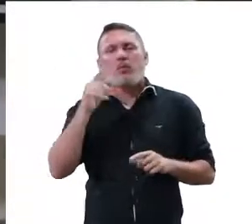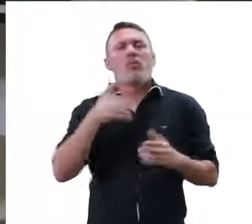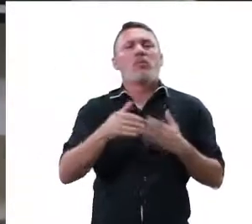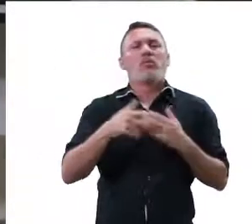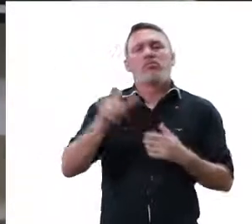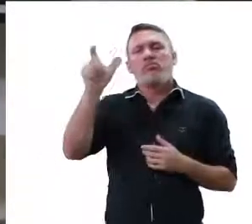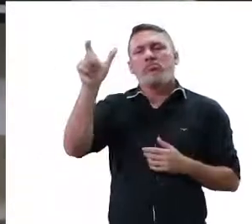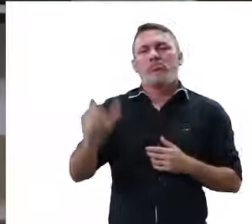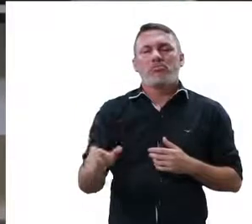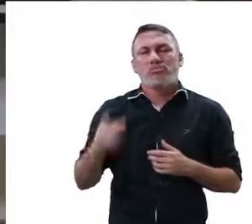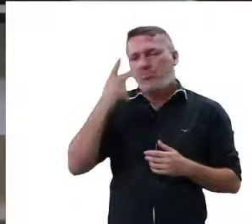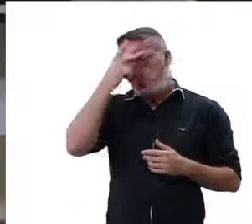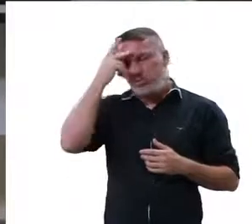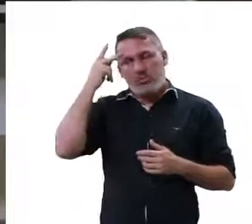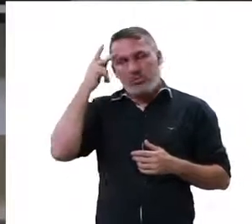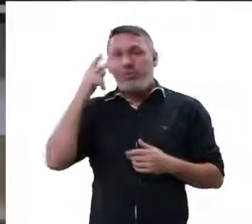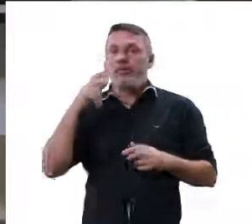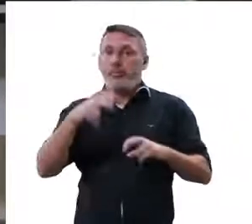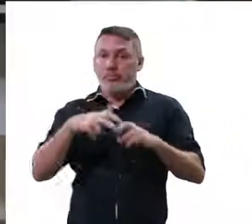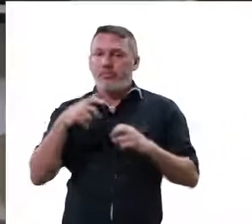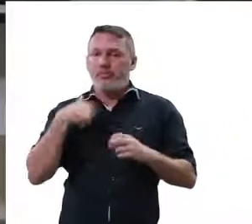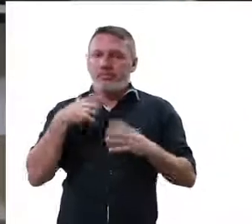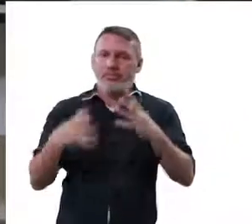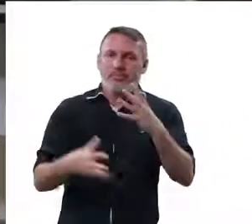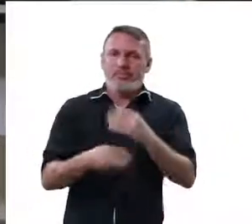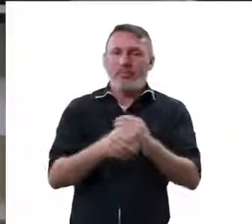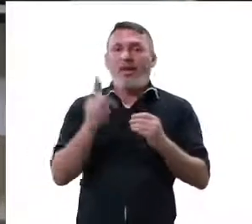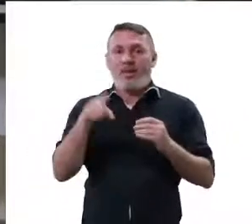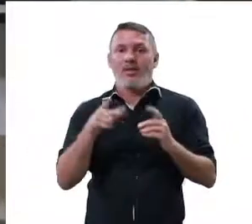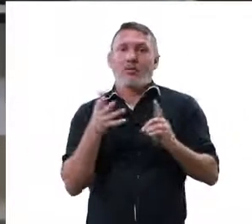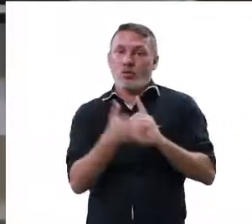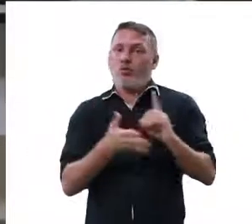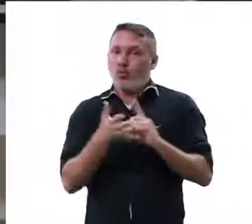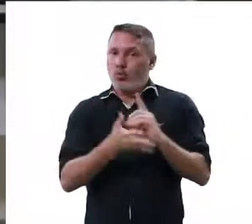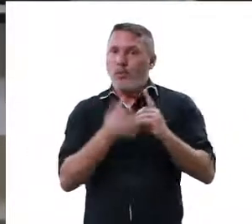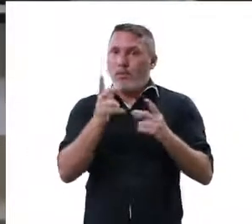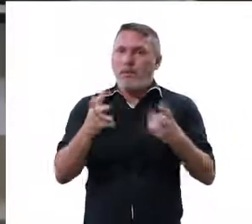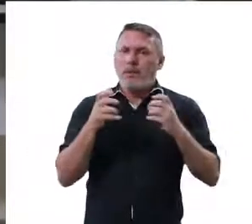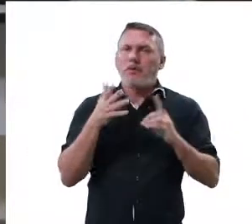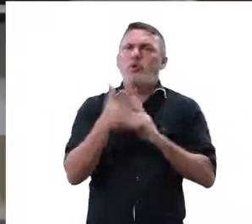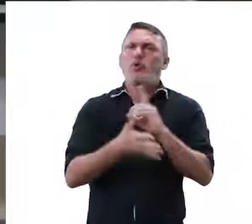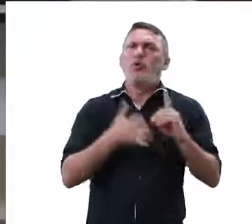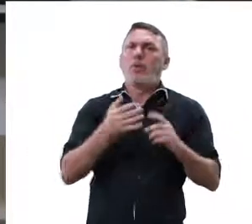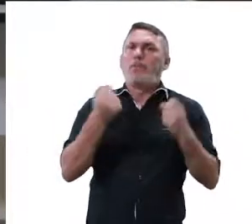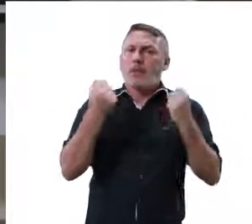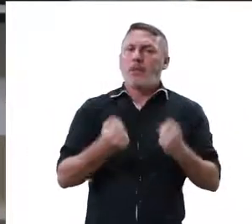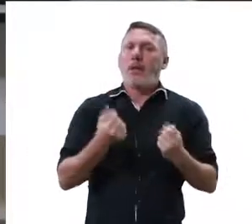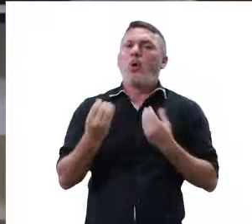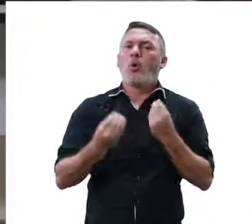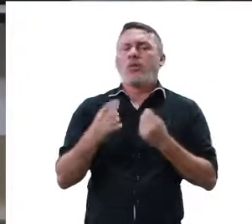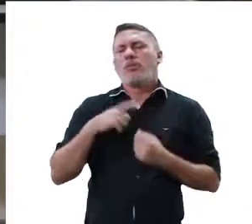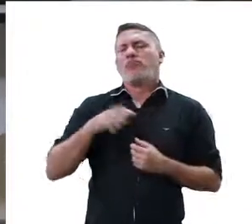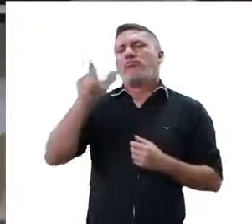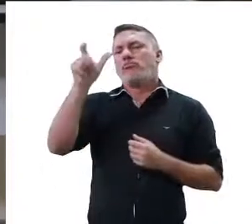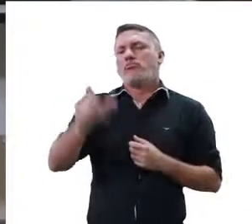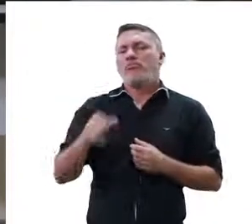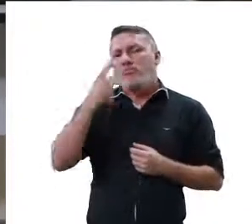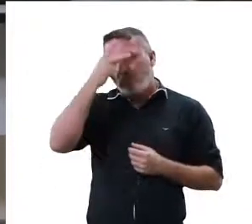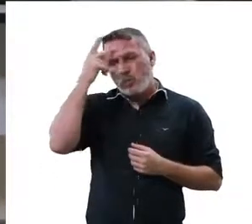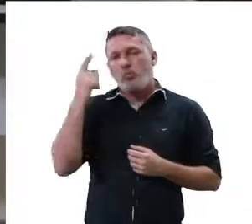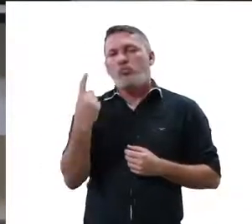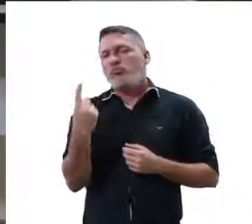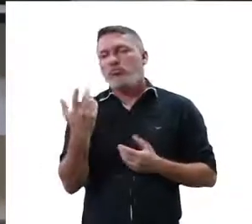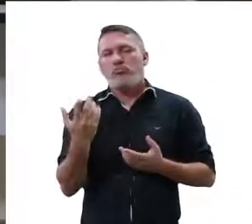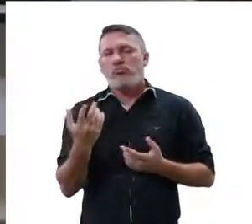Porque você pega um sujeito, né, e aí é por isso que eu falo a questão desse discurso, né? Você pega um